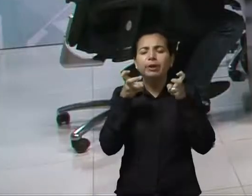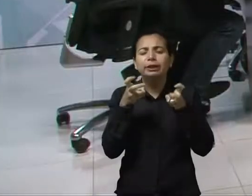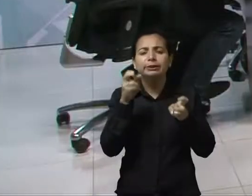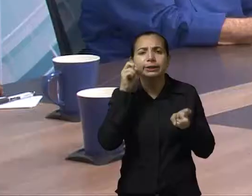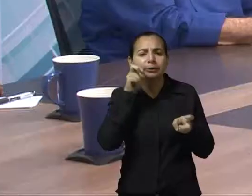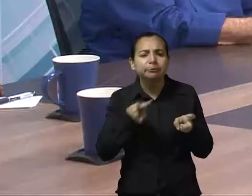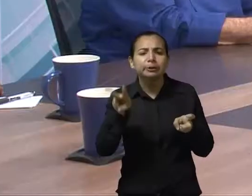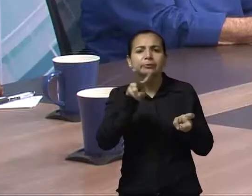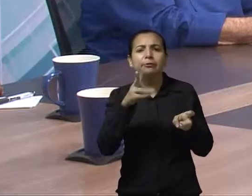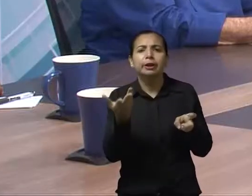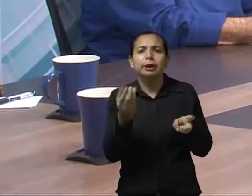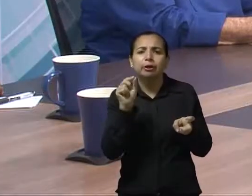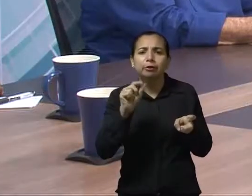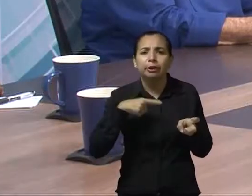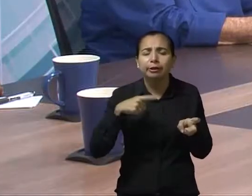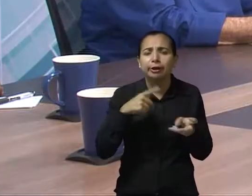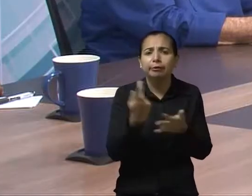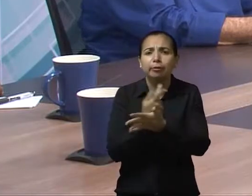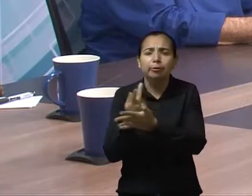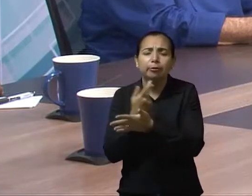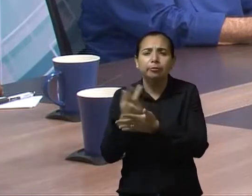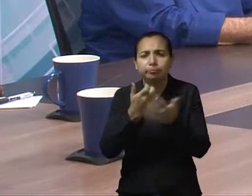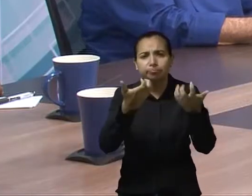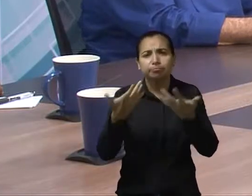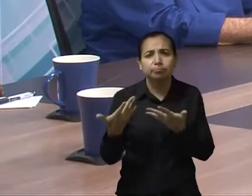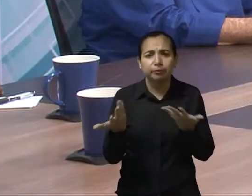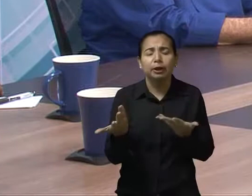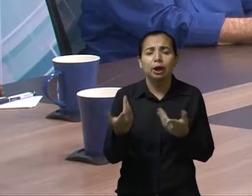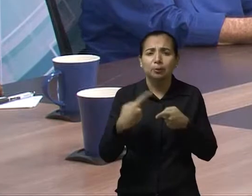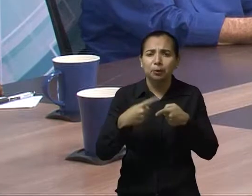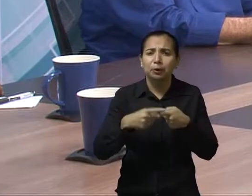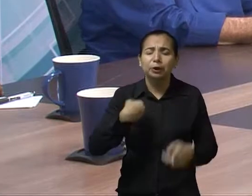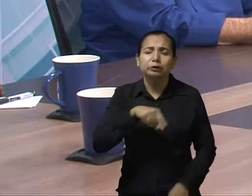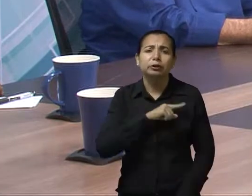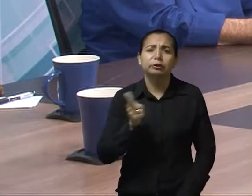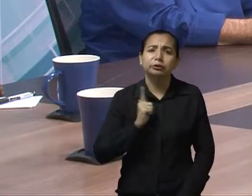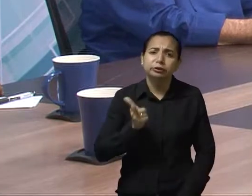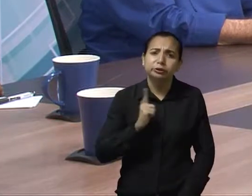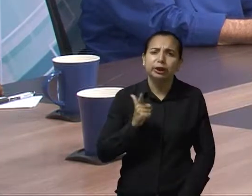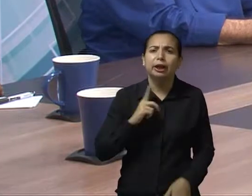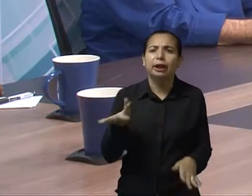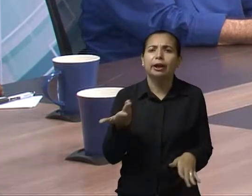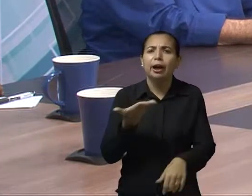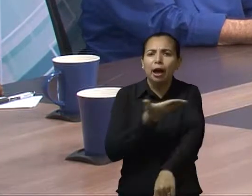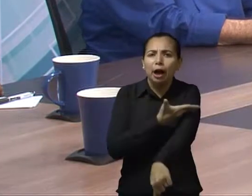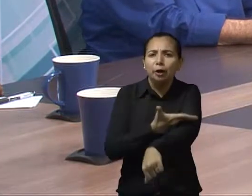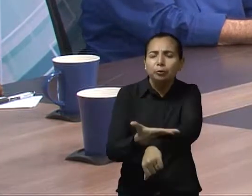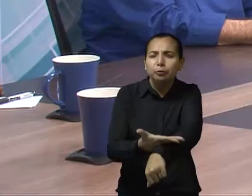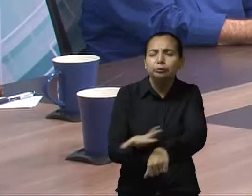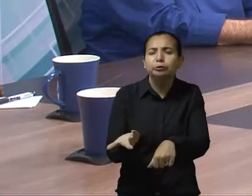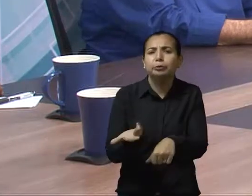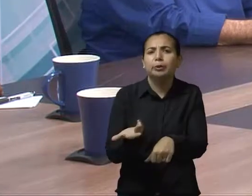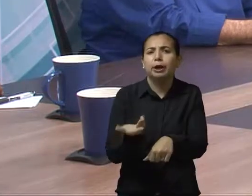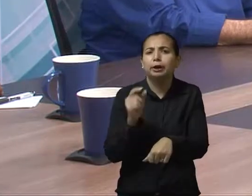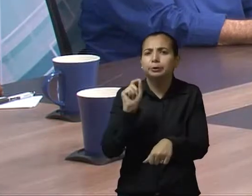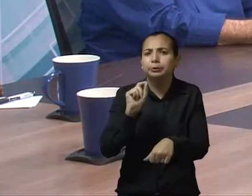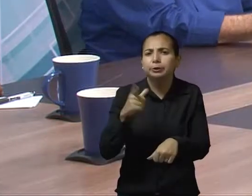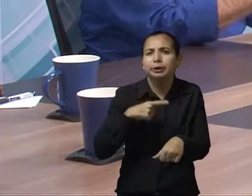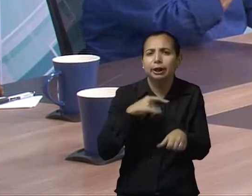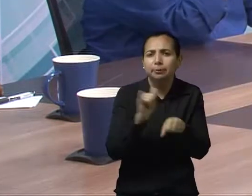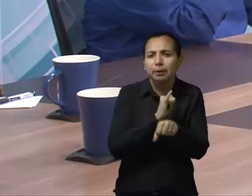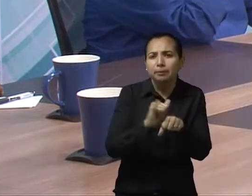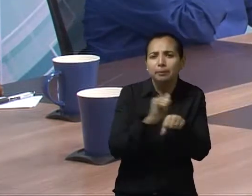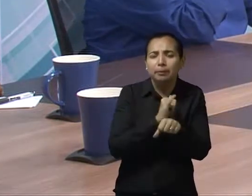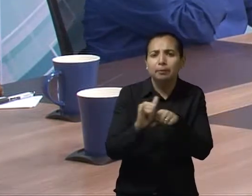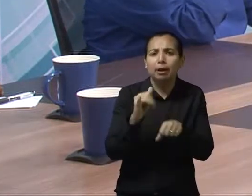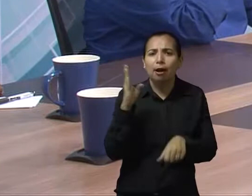colocação extensiva aos três? Porque a gente está muito acostumado a estratégias